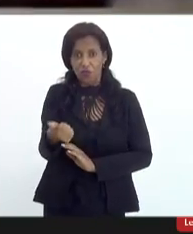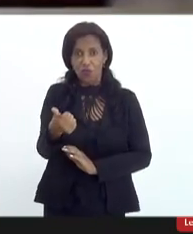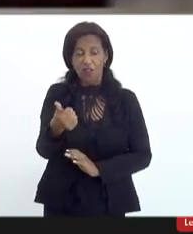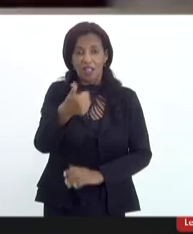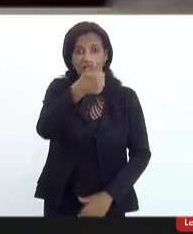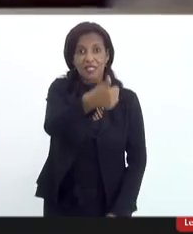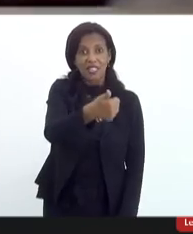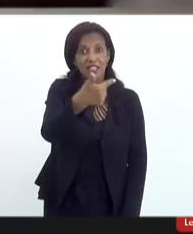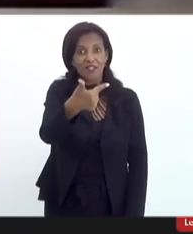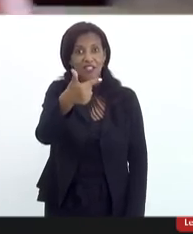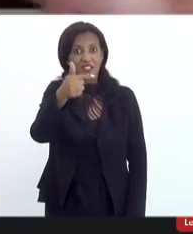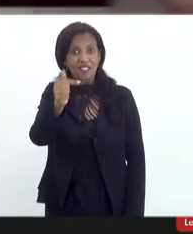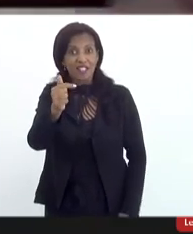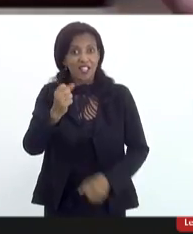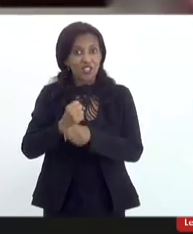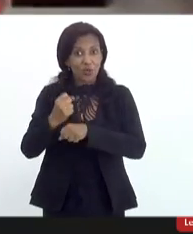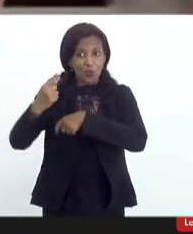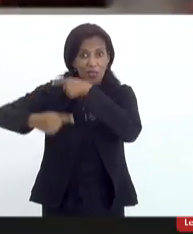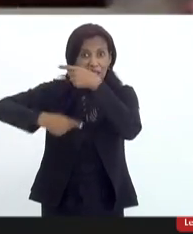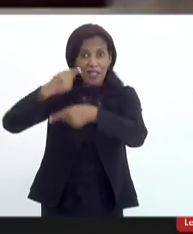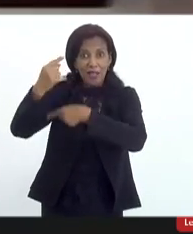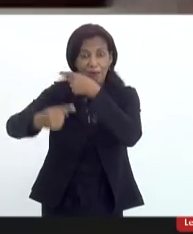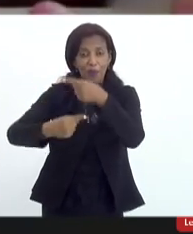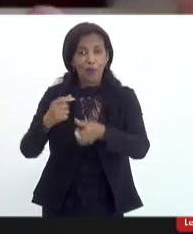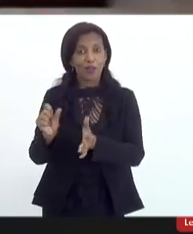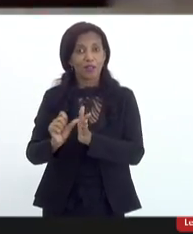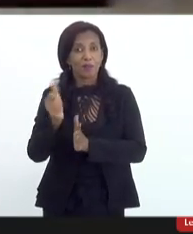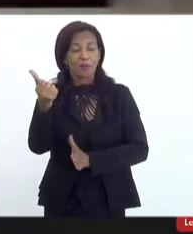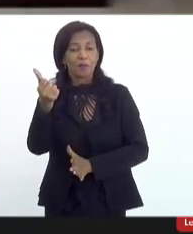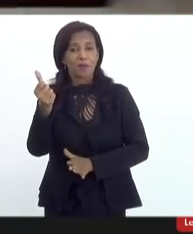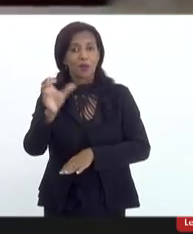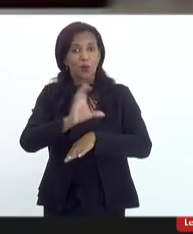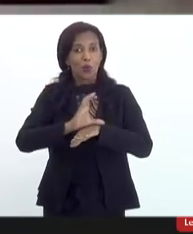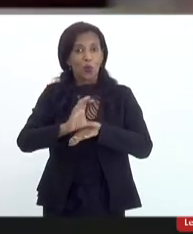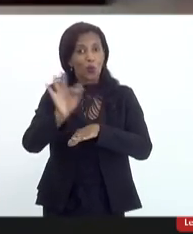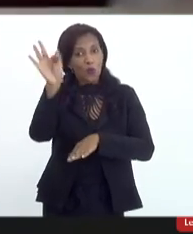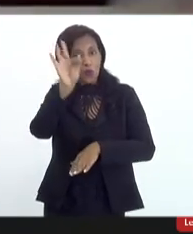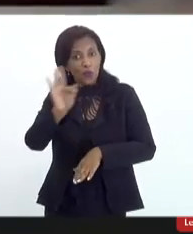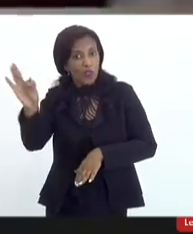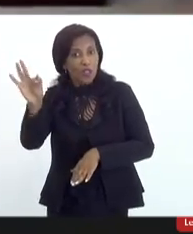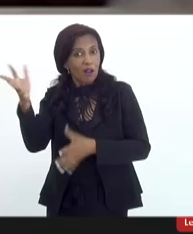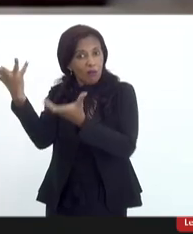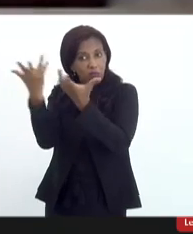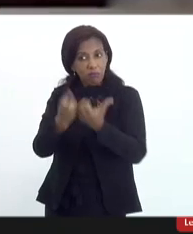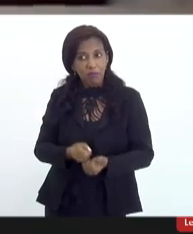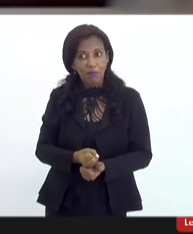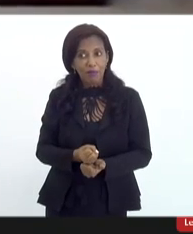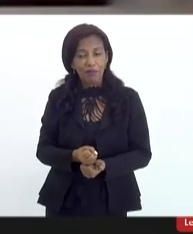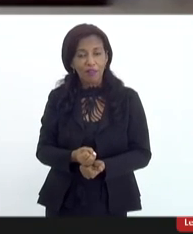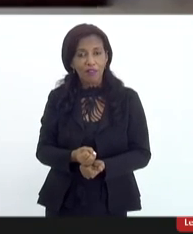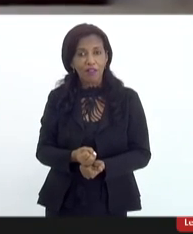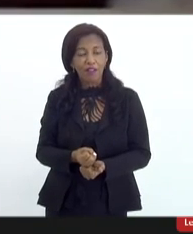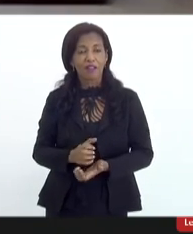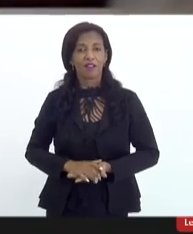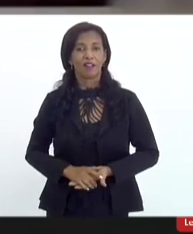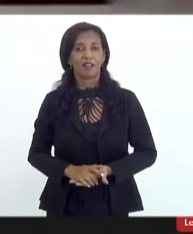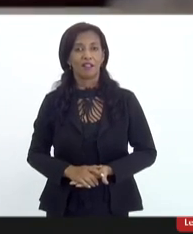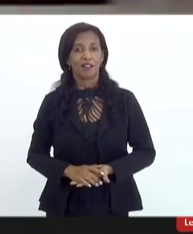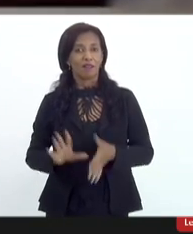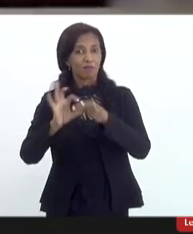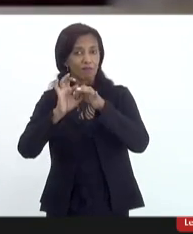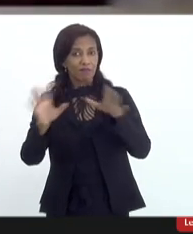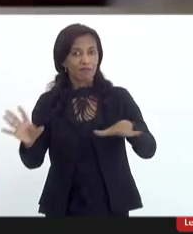127 anos depois da primeira Constituição Federal que adotou a laicidade do